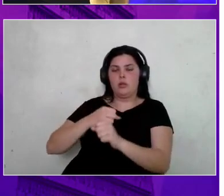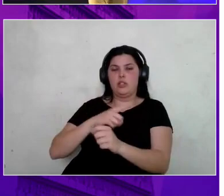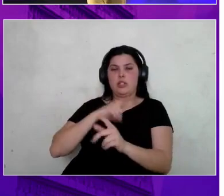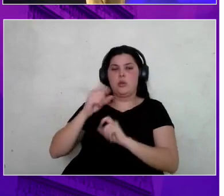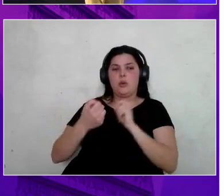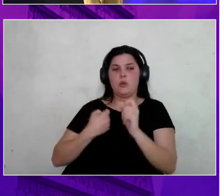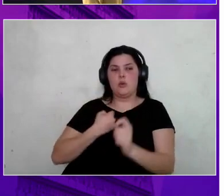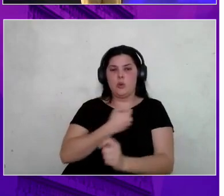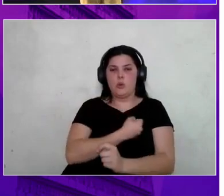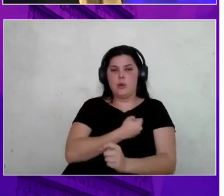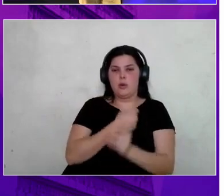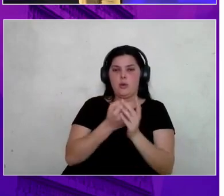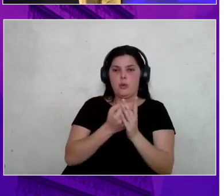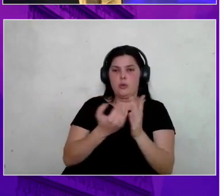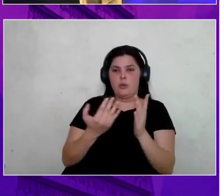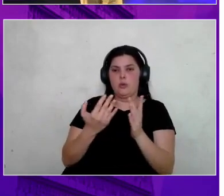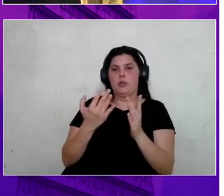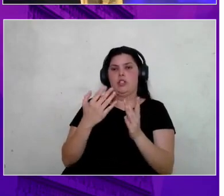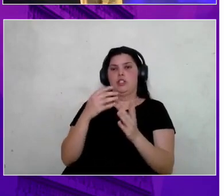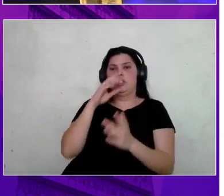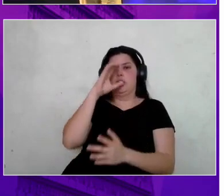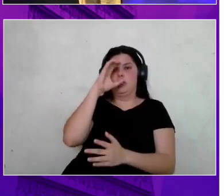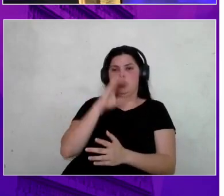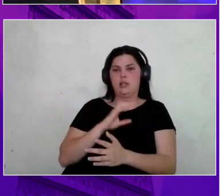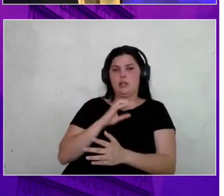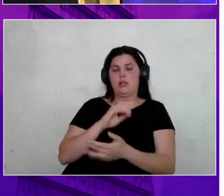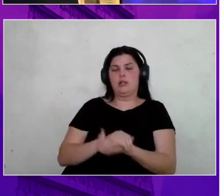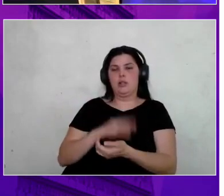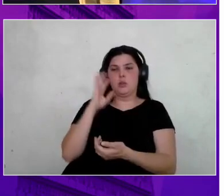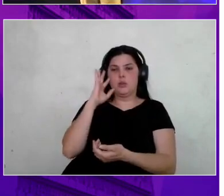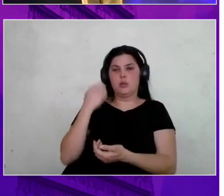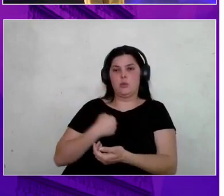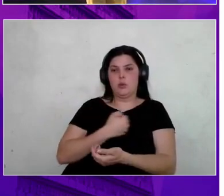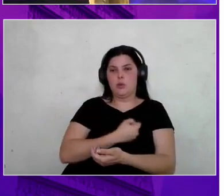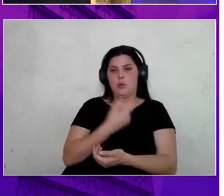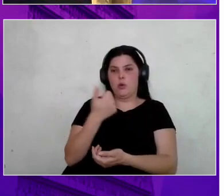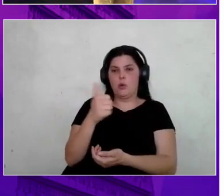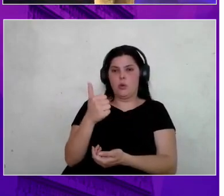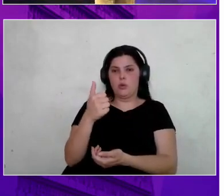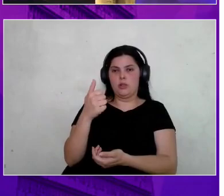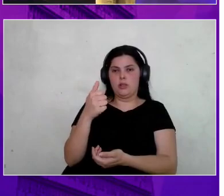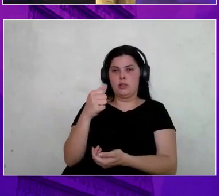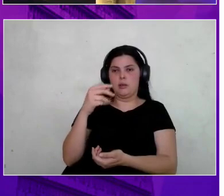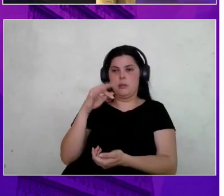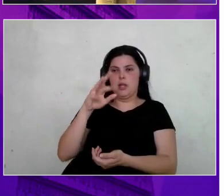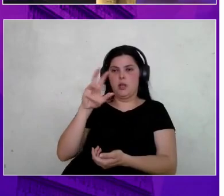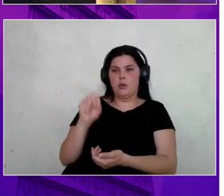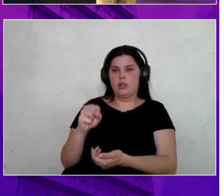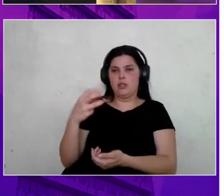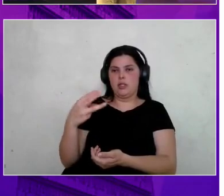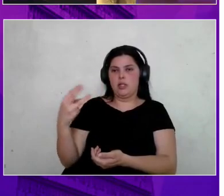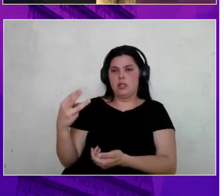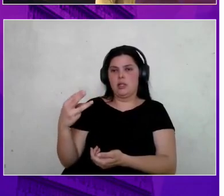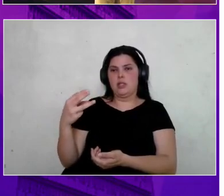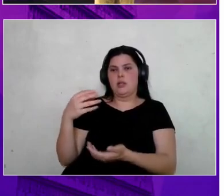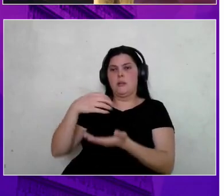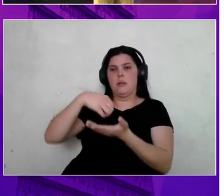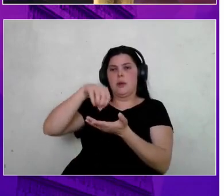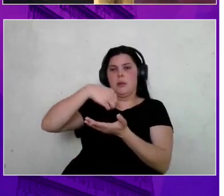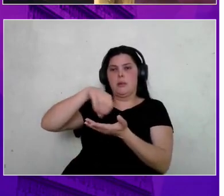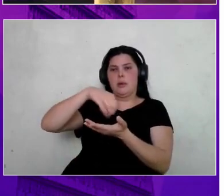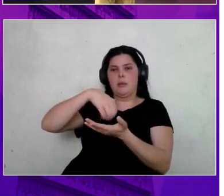clientes. Na solução 1 tínhamos 11 milhões e 33 milhões de notificações e